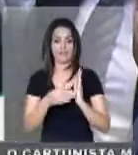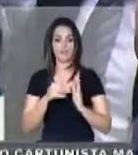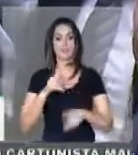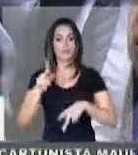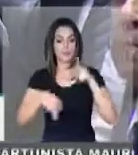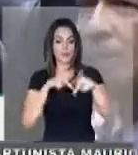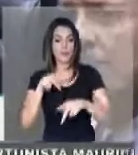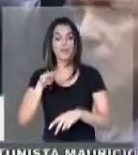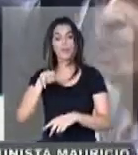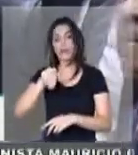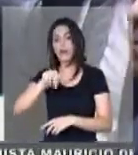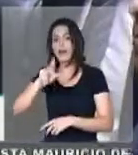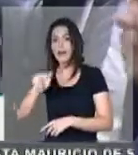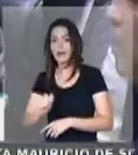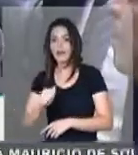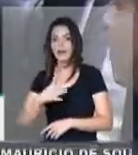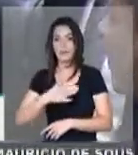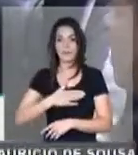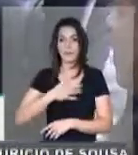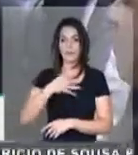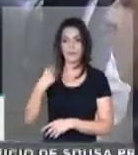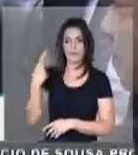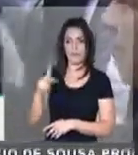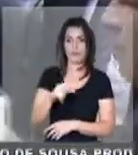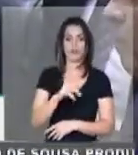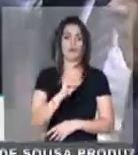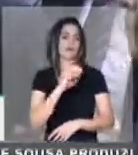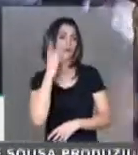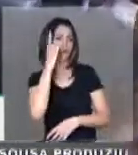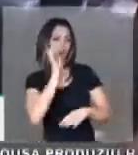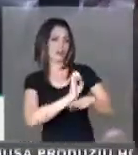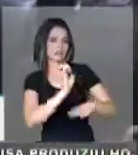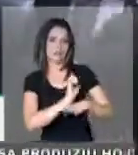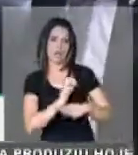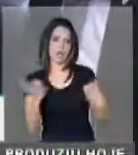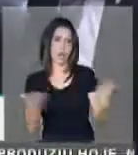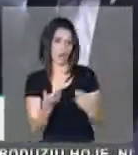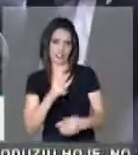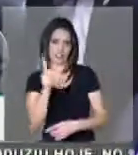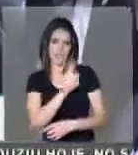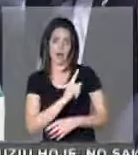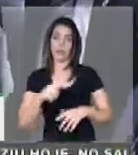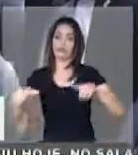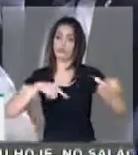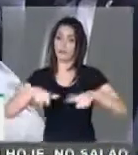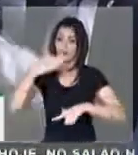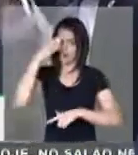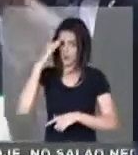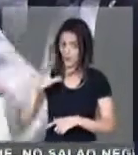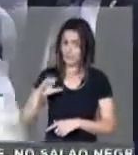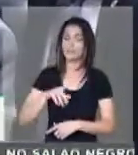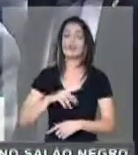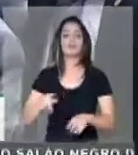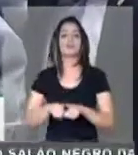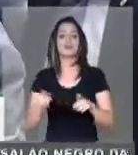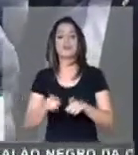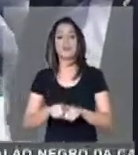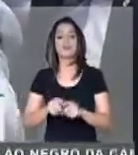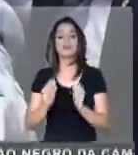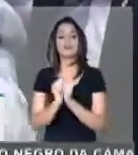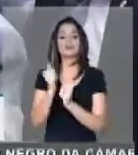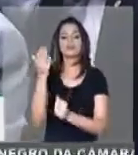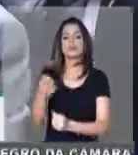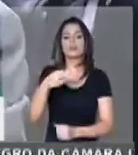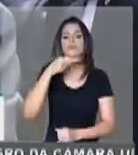está ali, o deputado estadual Boca Aberta Júnior não está, mas está lá em Curitiba trabalhando pelo povo, o neto está aqui,